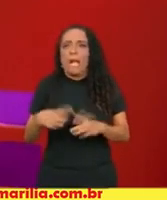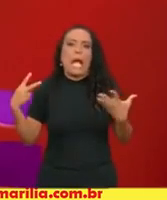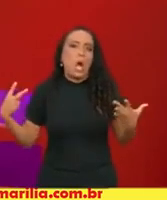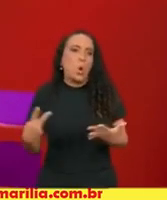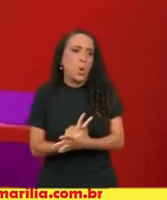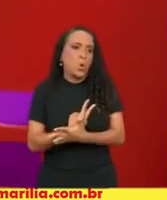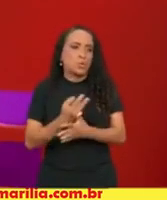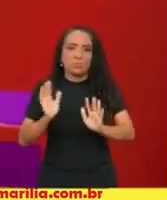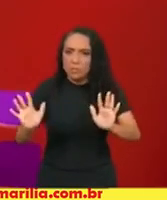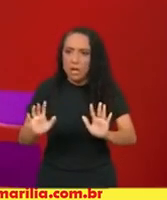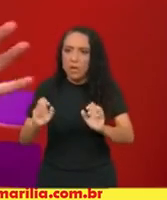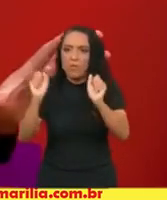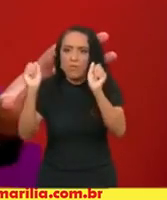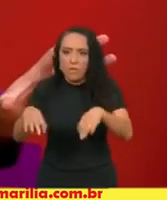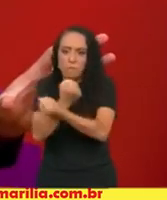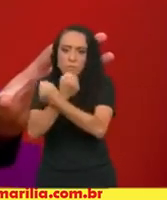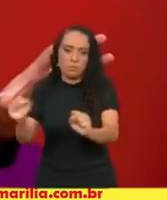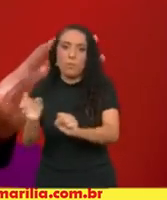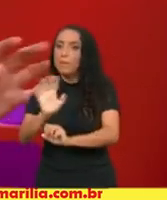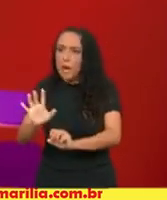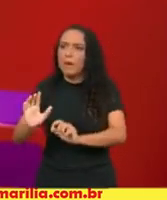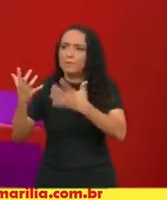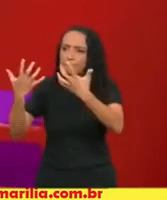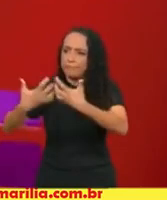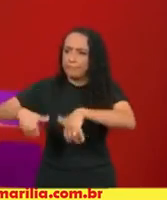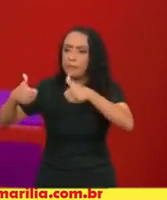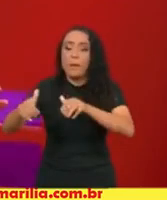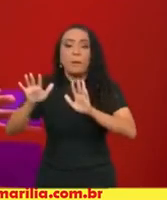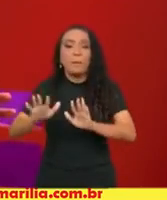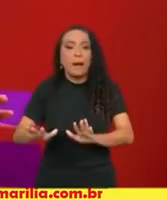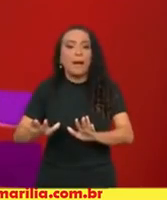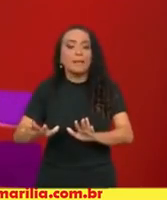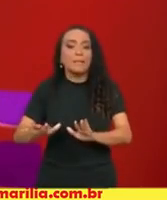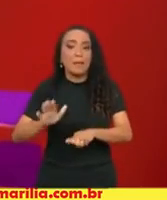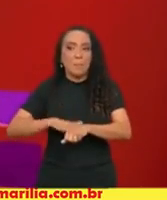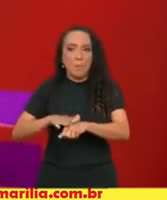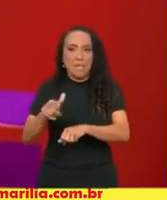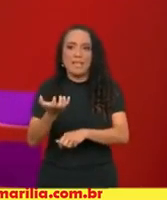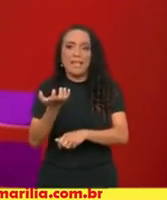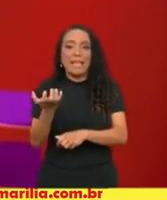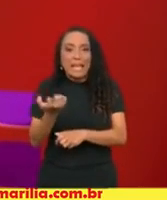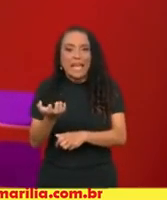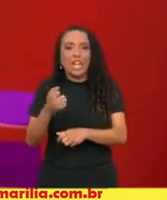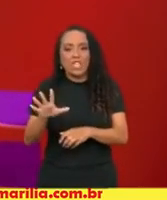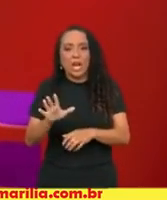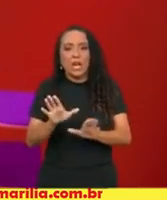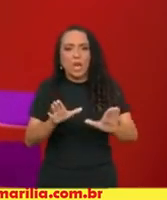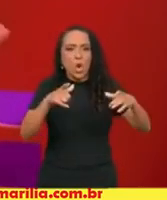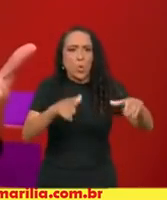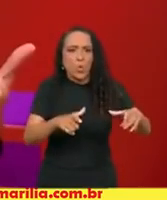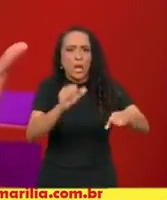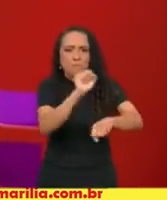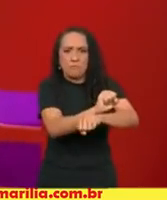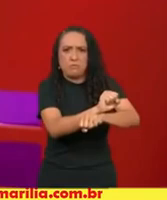né, o fim da escravidão. Isso funcionava muito bem, né? Queriam, naquele momento, já o fim do cativeiro, porque entendiam que o